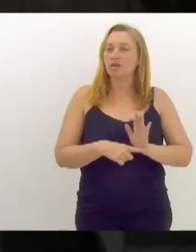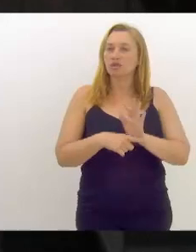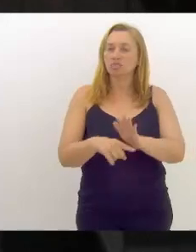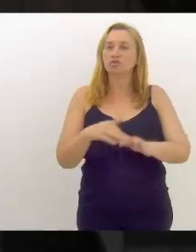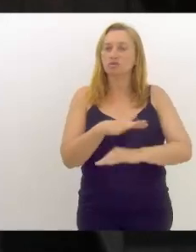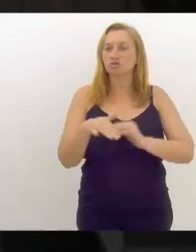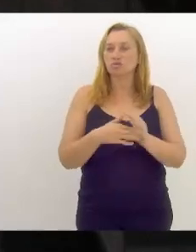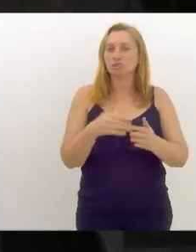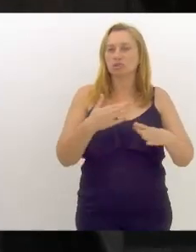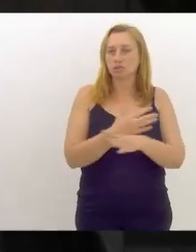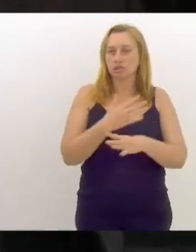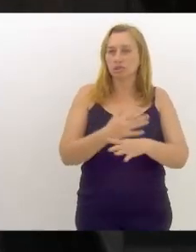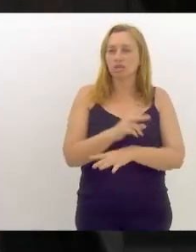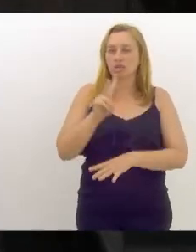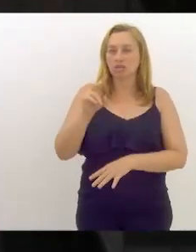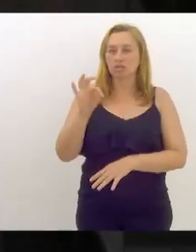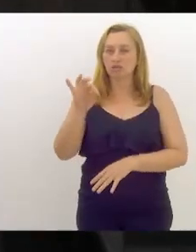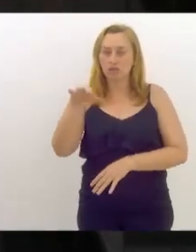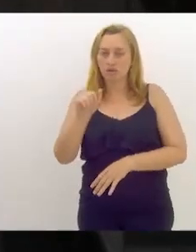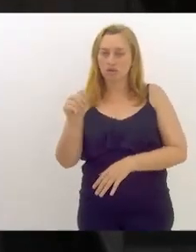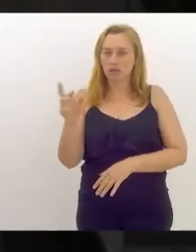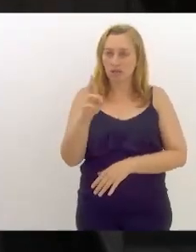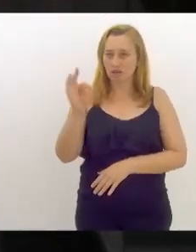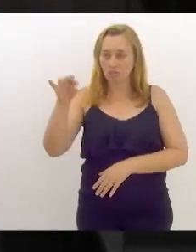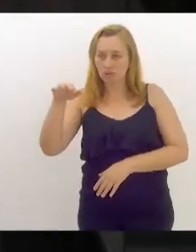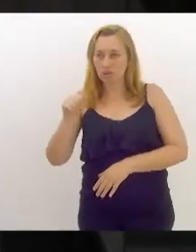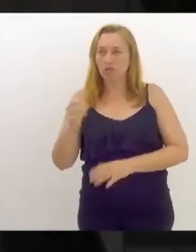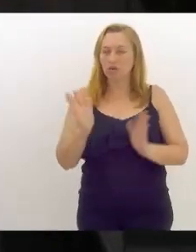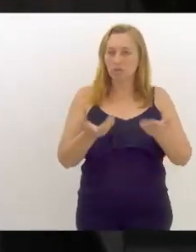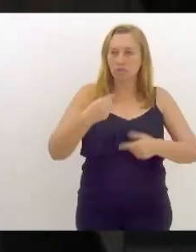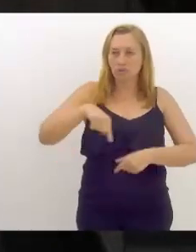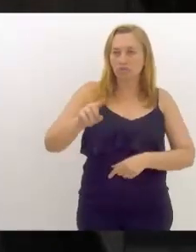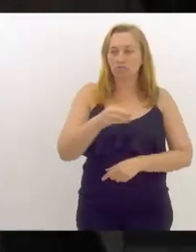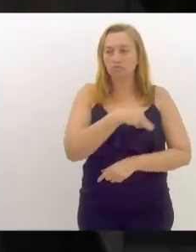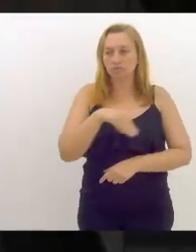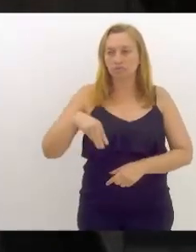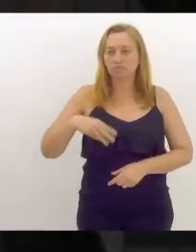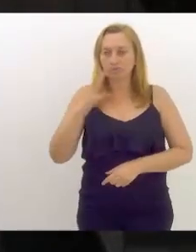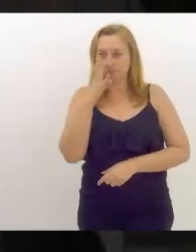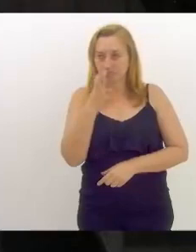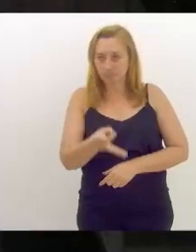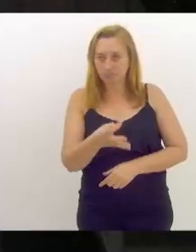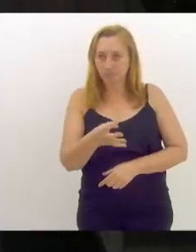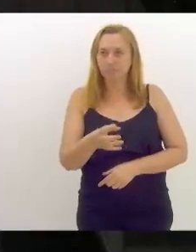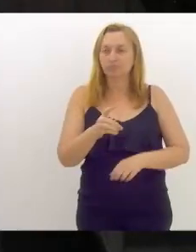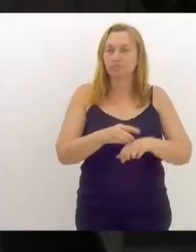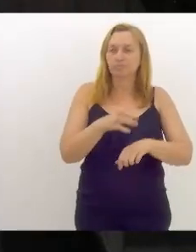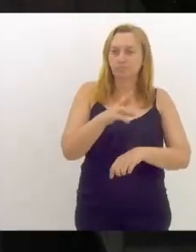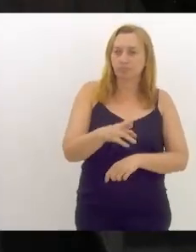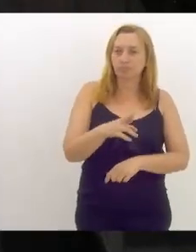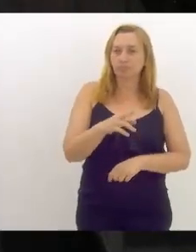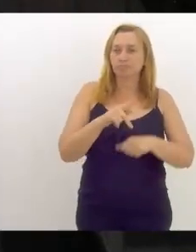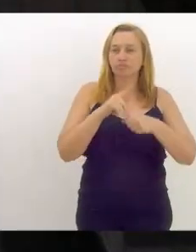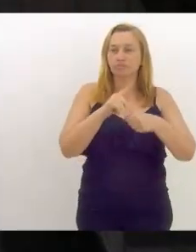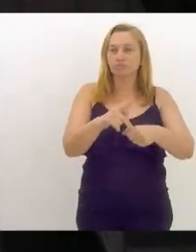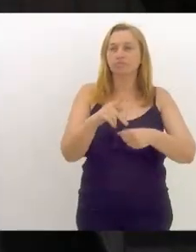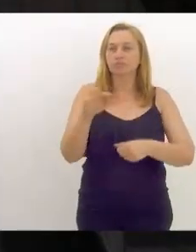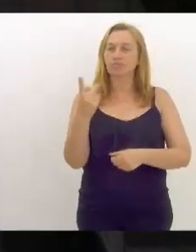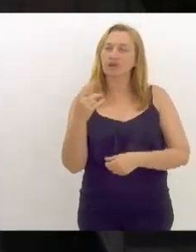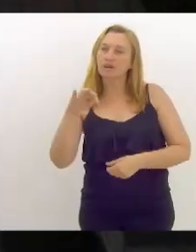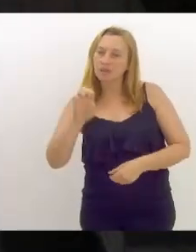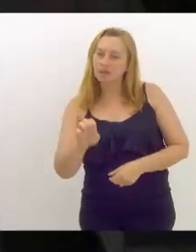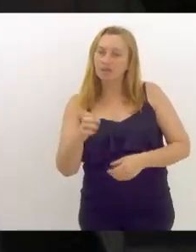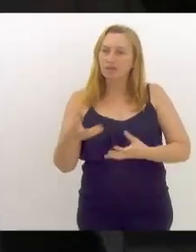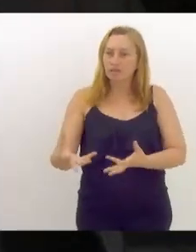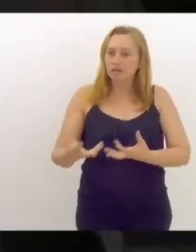Volta Redonda? Então, hoje, fomos ao Ministério Público denunciar ao doutor promotor, o senhor Henrique, que nos